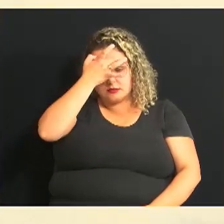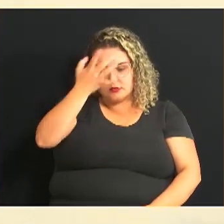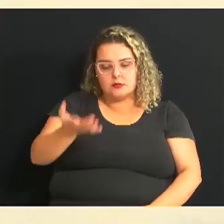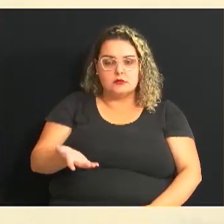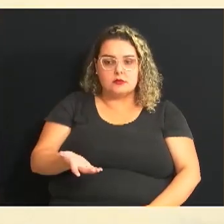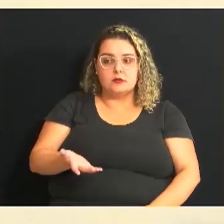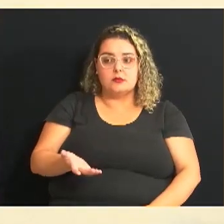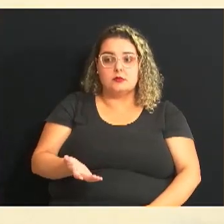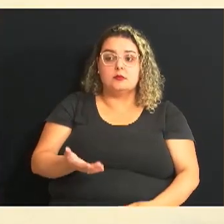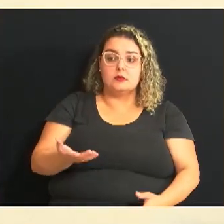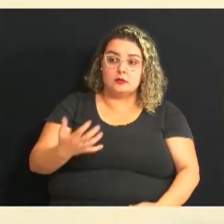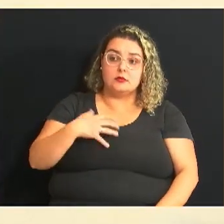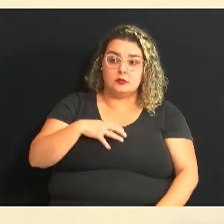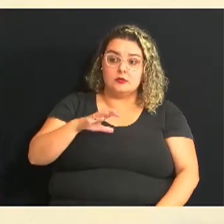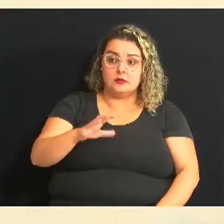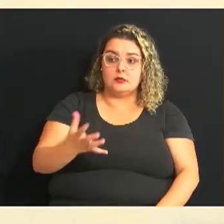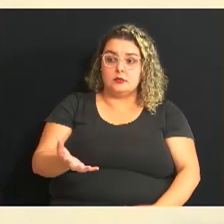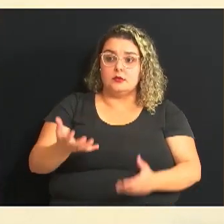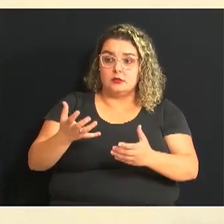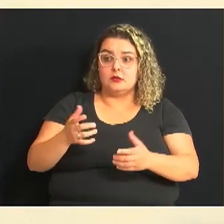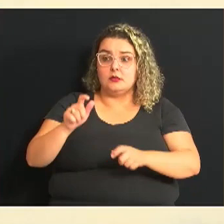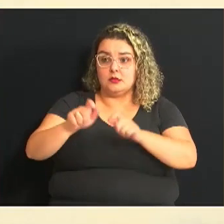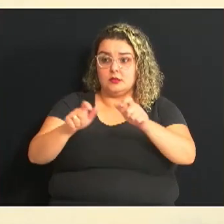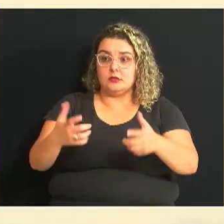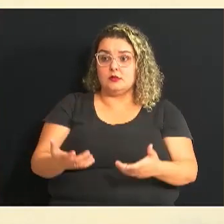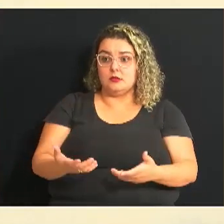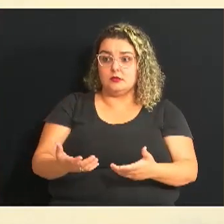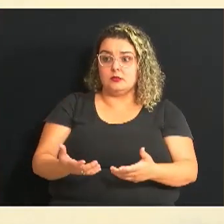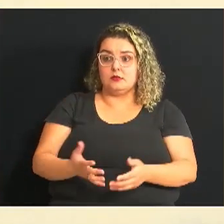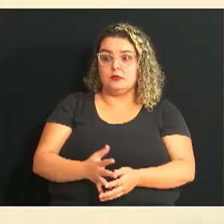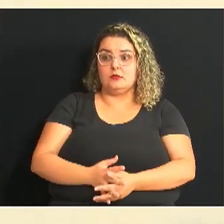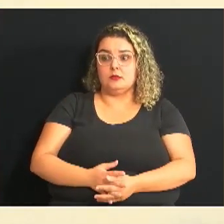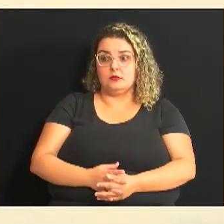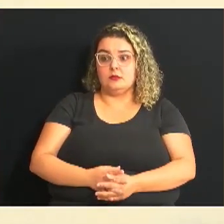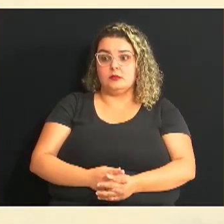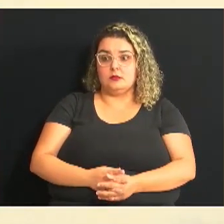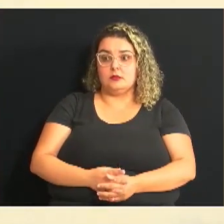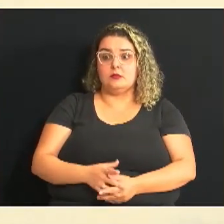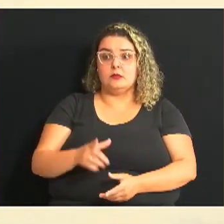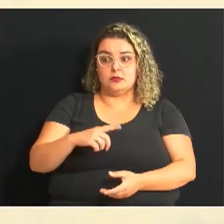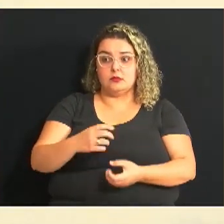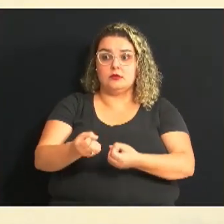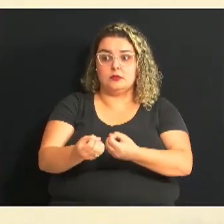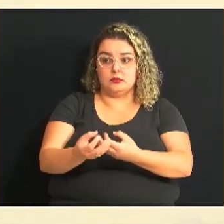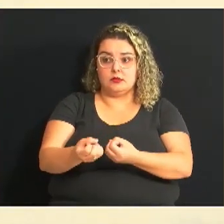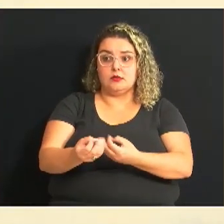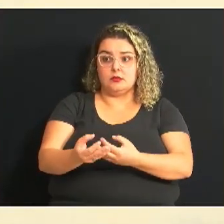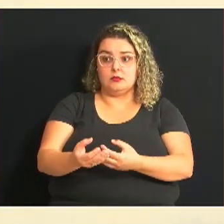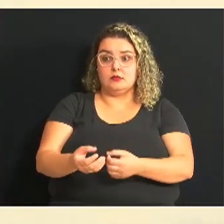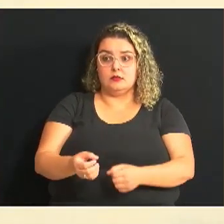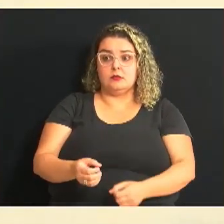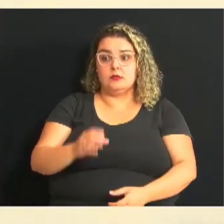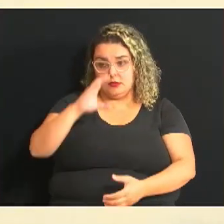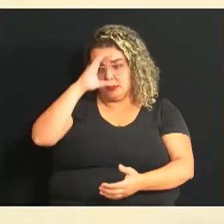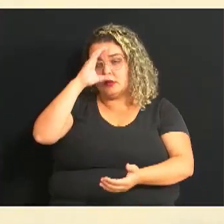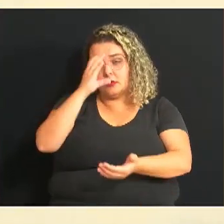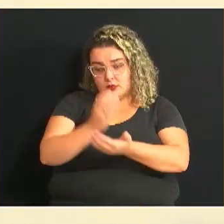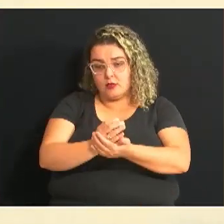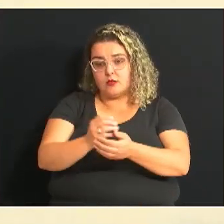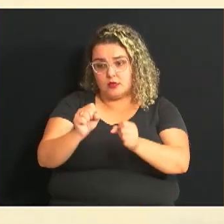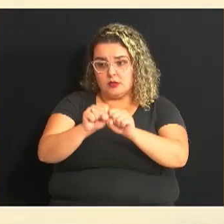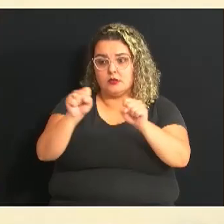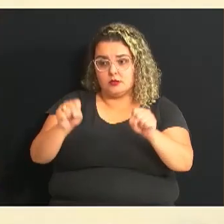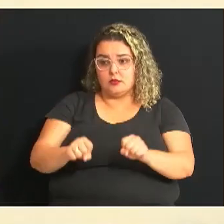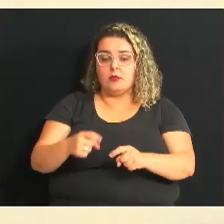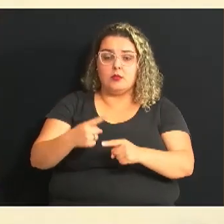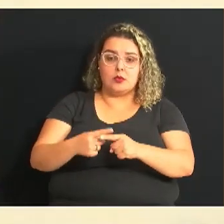dessa forma, eu gostaria que as pessoas tivessem essa informação e de que confiassem no sistema, né? Porque o sistema